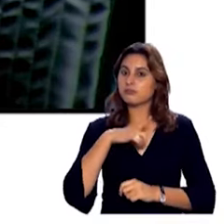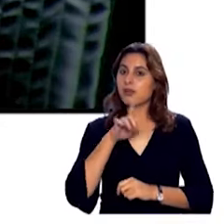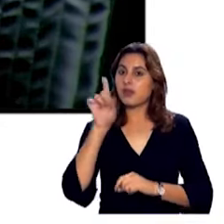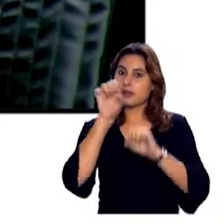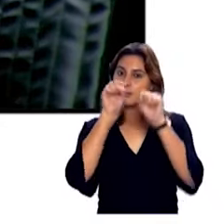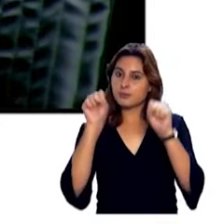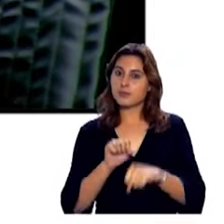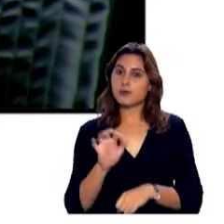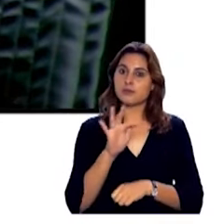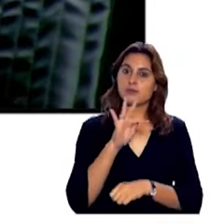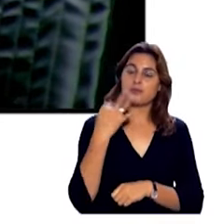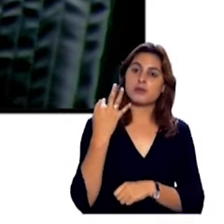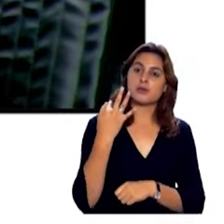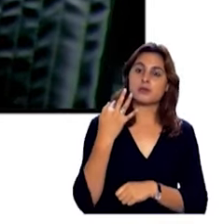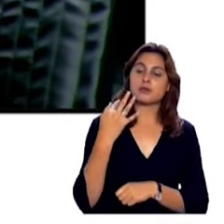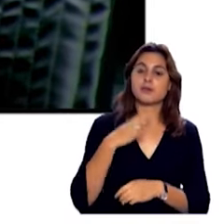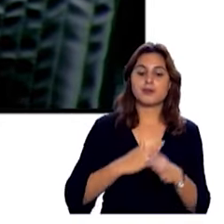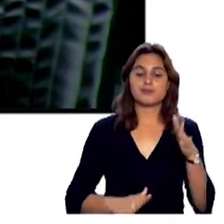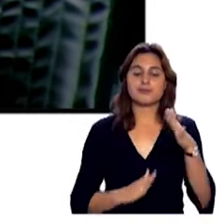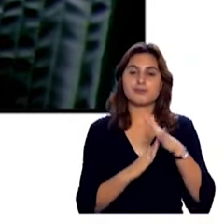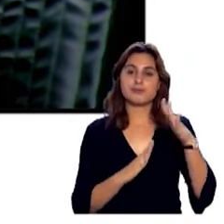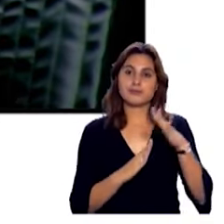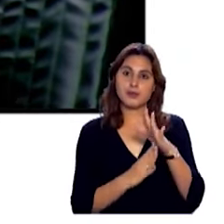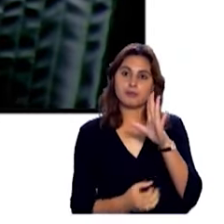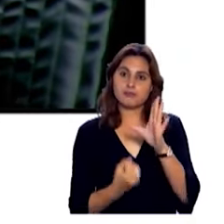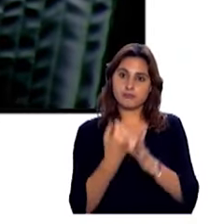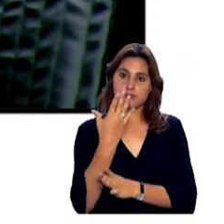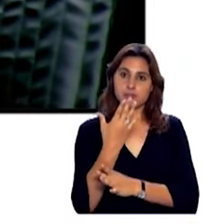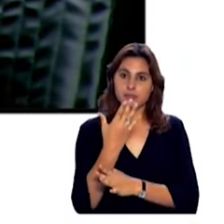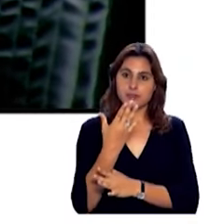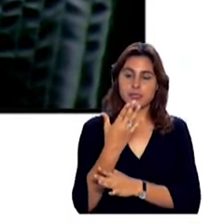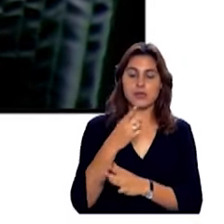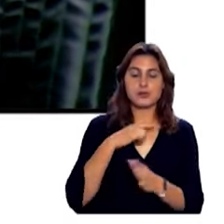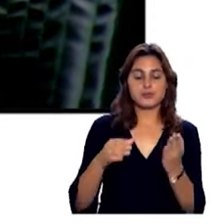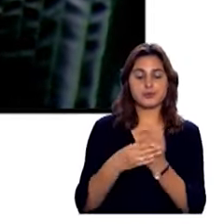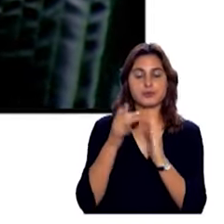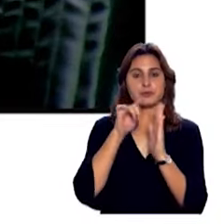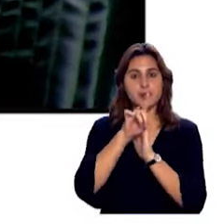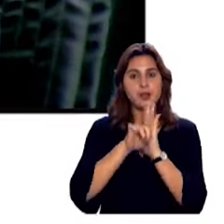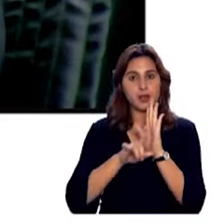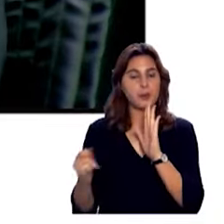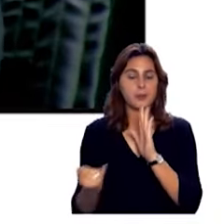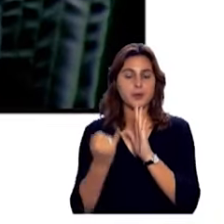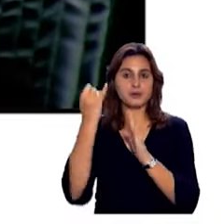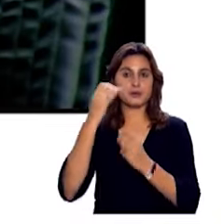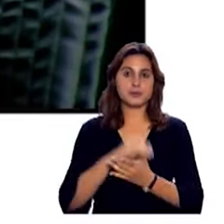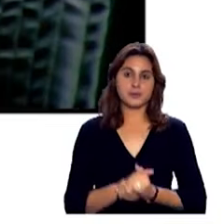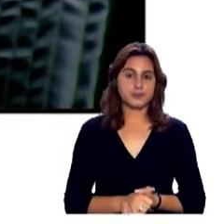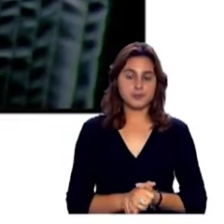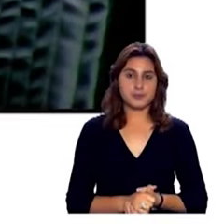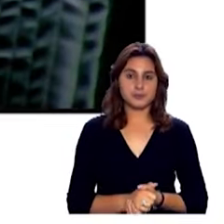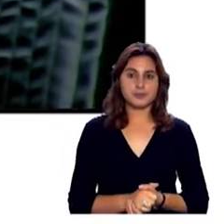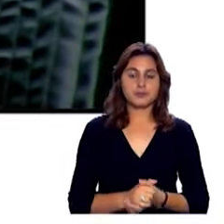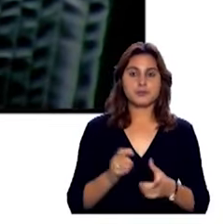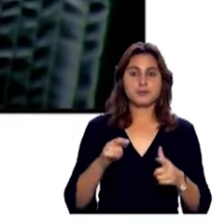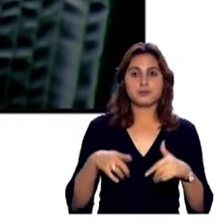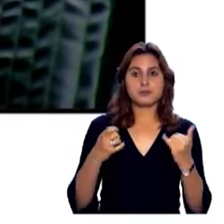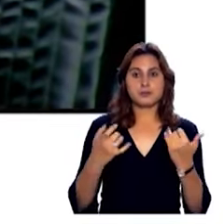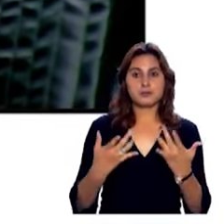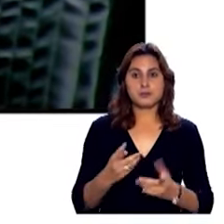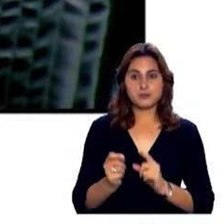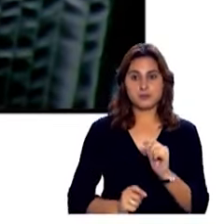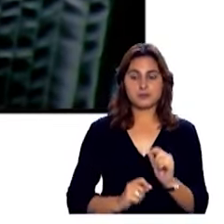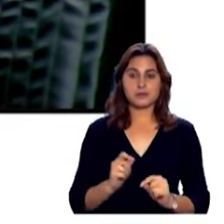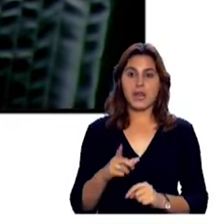para impedir a criação de filtros também são muito relevantes né Se disse aqui inclusive que muitas vezes há uma